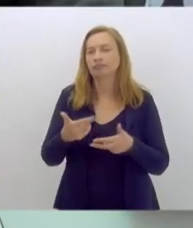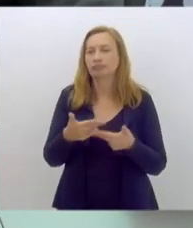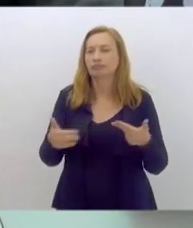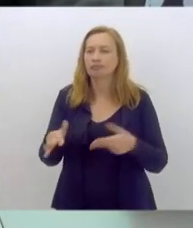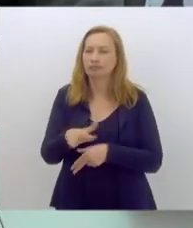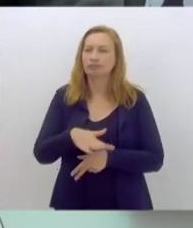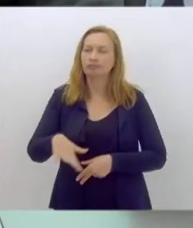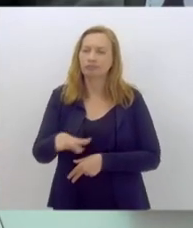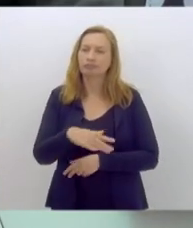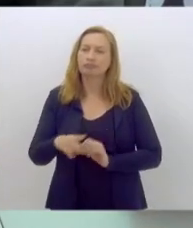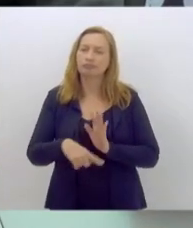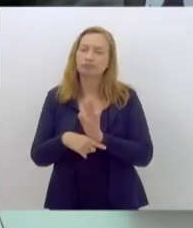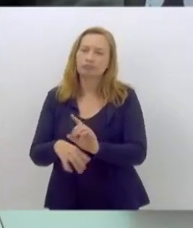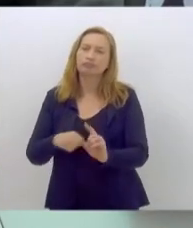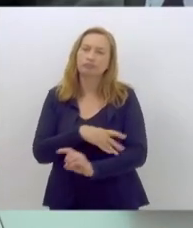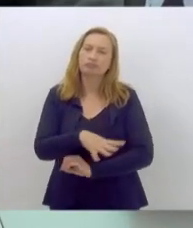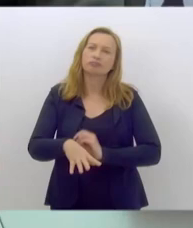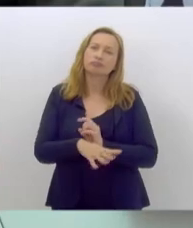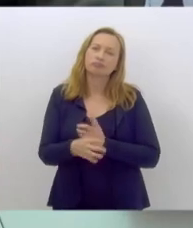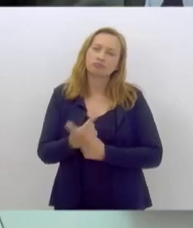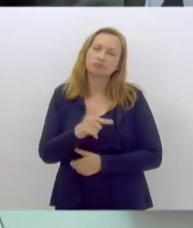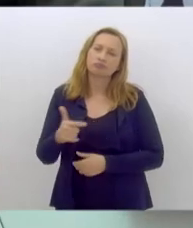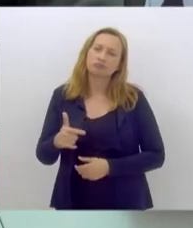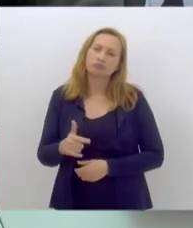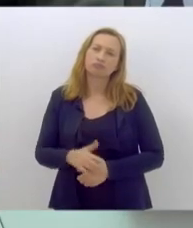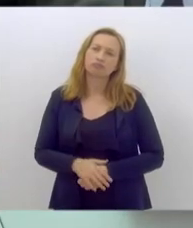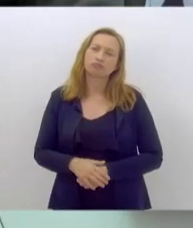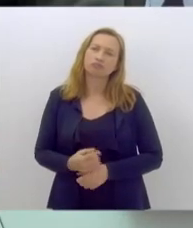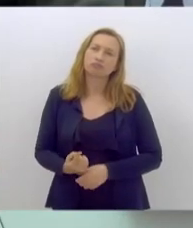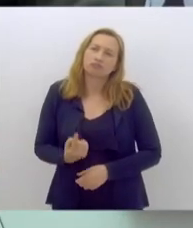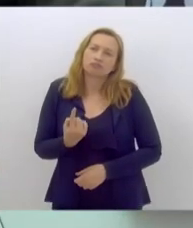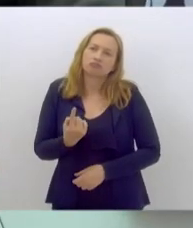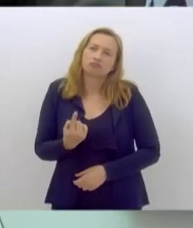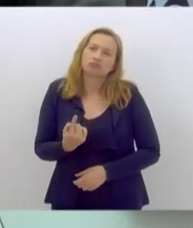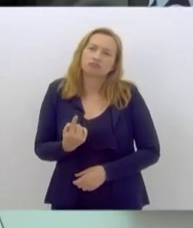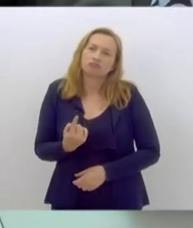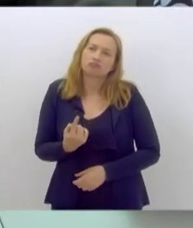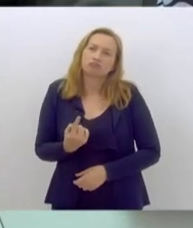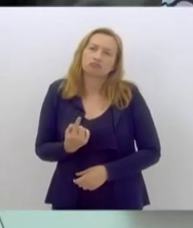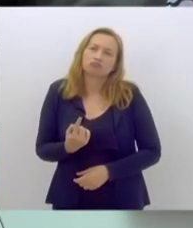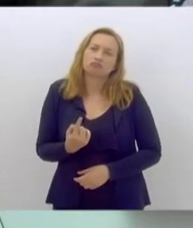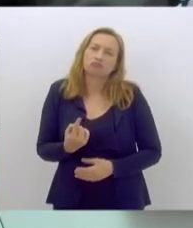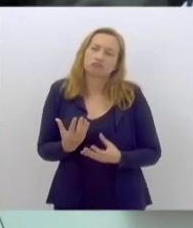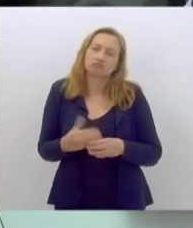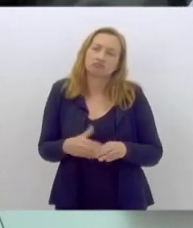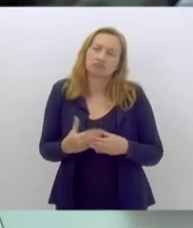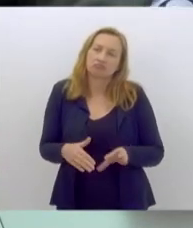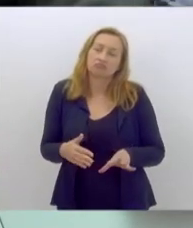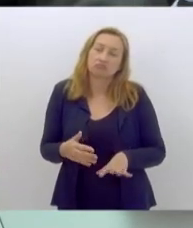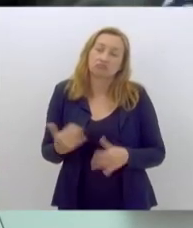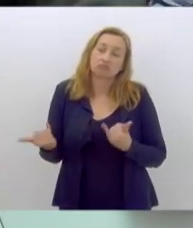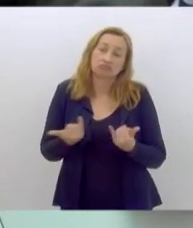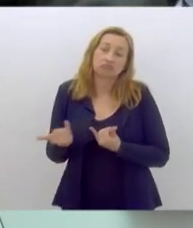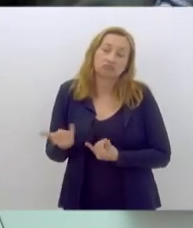é a assistência social não tem um único assistente social Carreira dos seus quatro informação